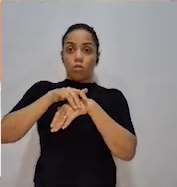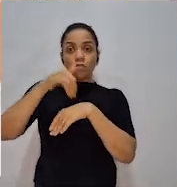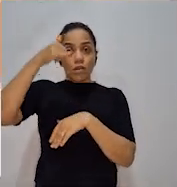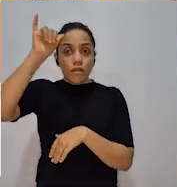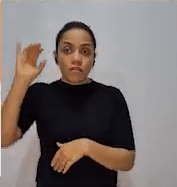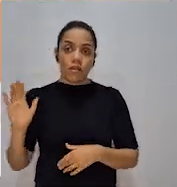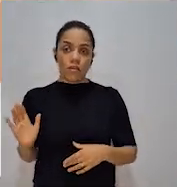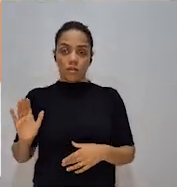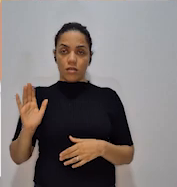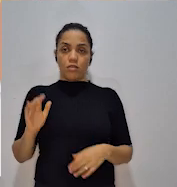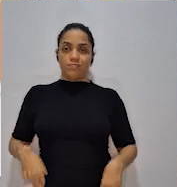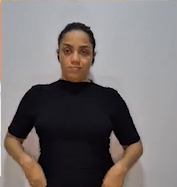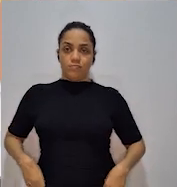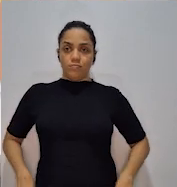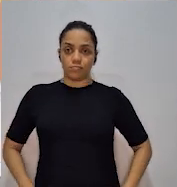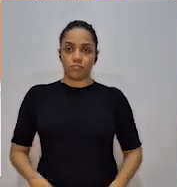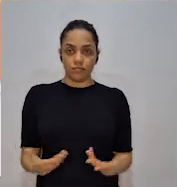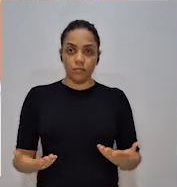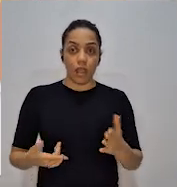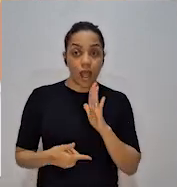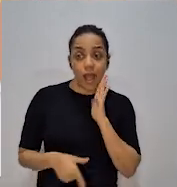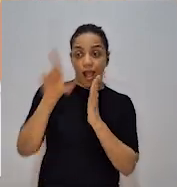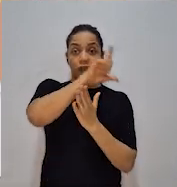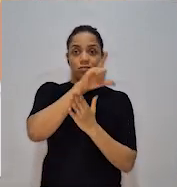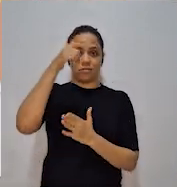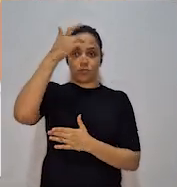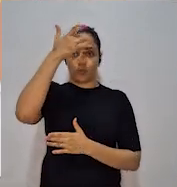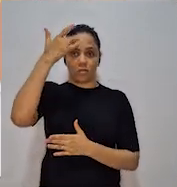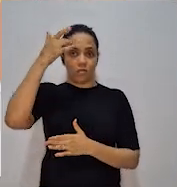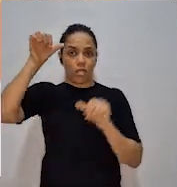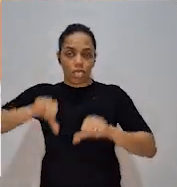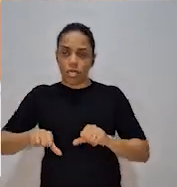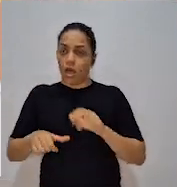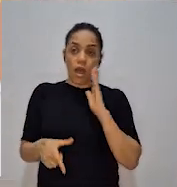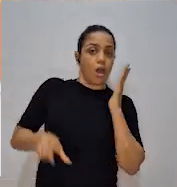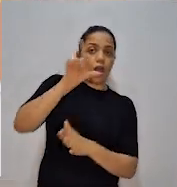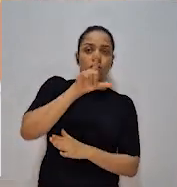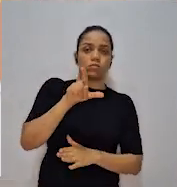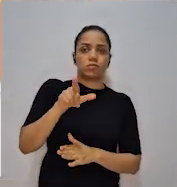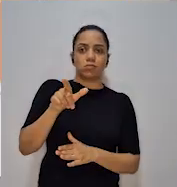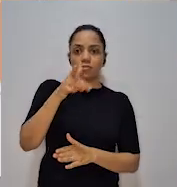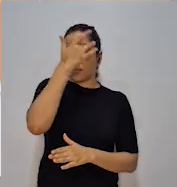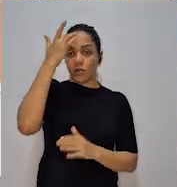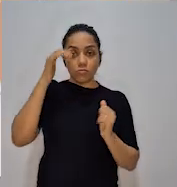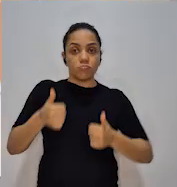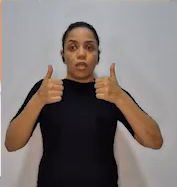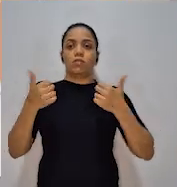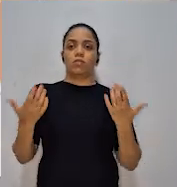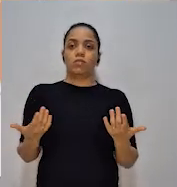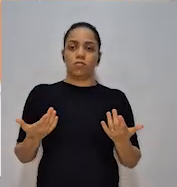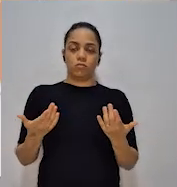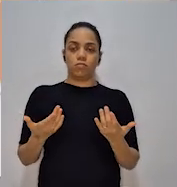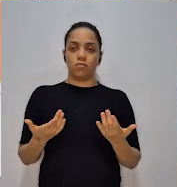antes. Mas à medida que acontece, como é que eu trago essa pessoa sob a minha